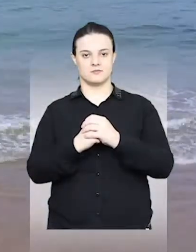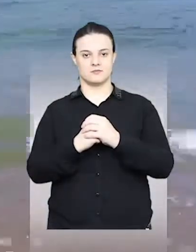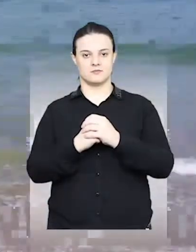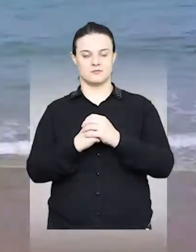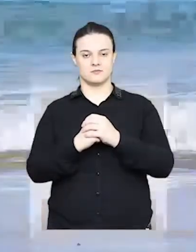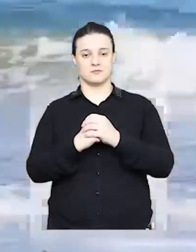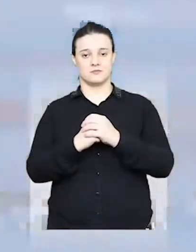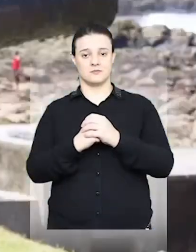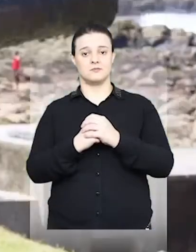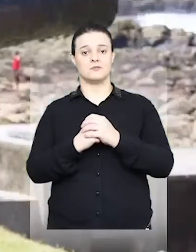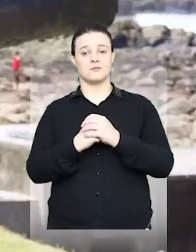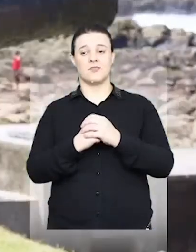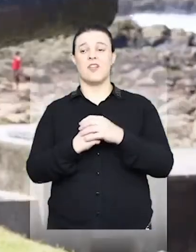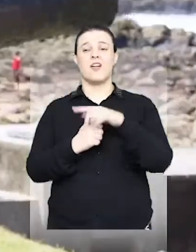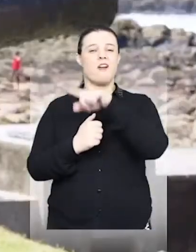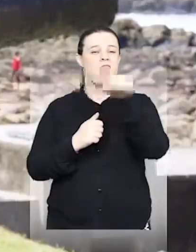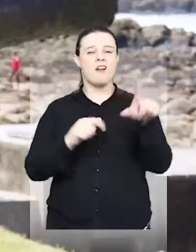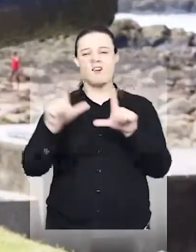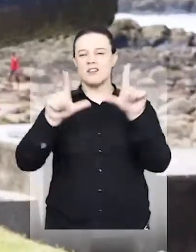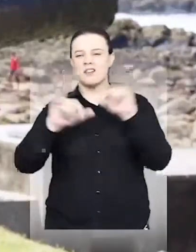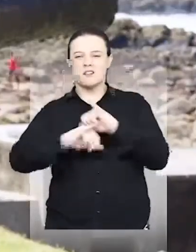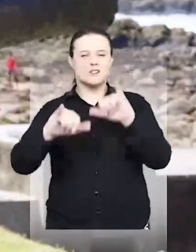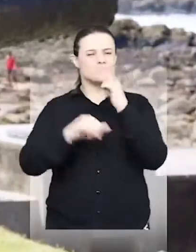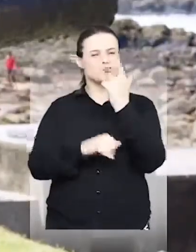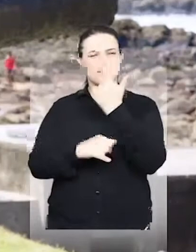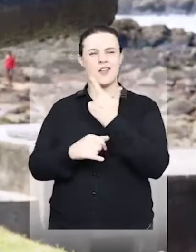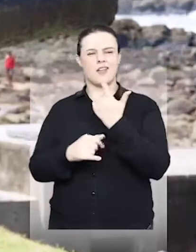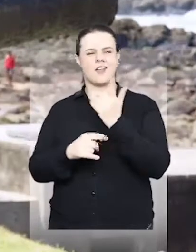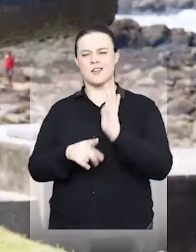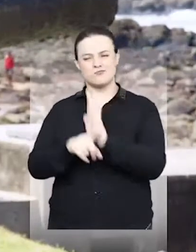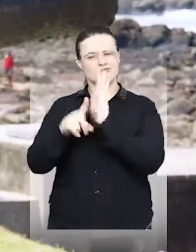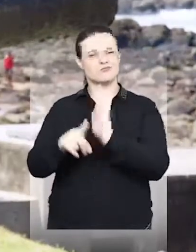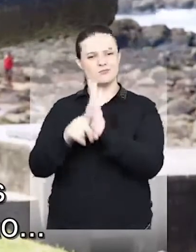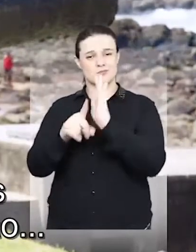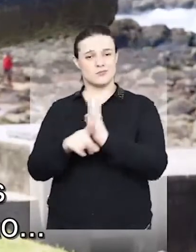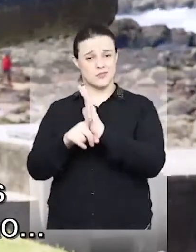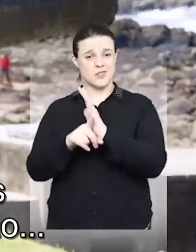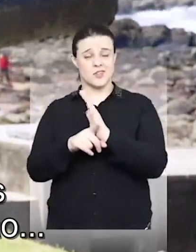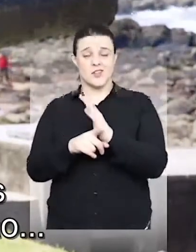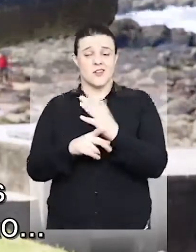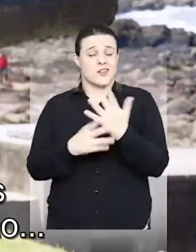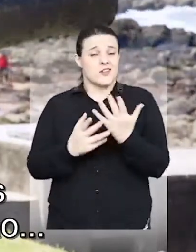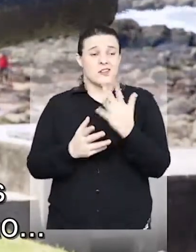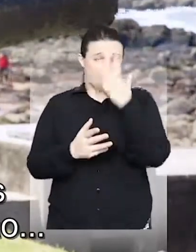Felipe. A mídia não valoriza, então hoje o que a